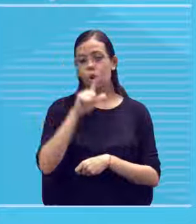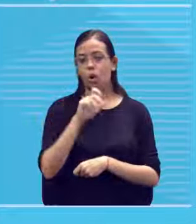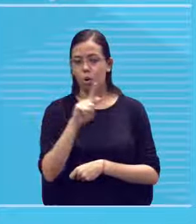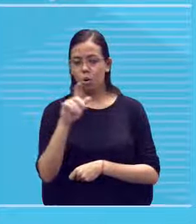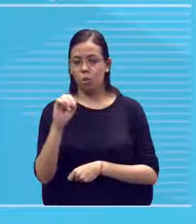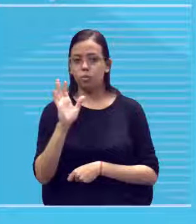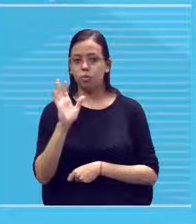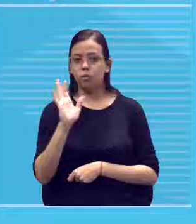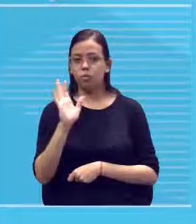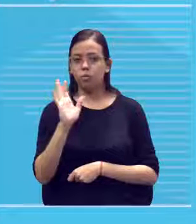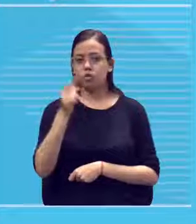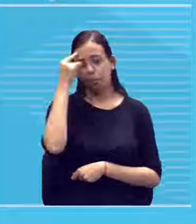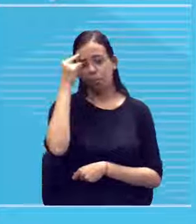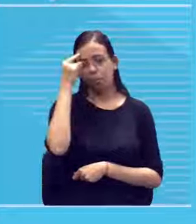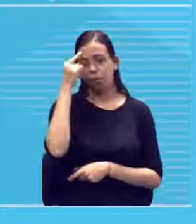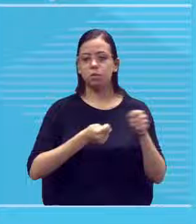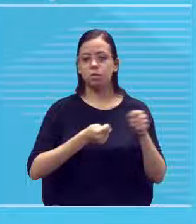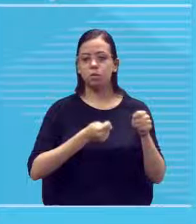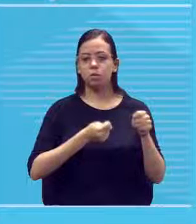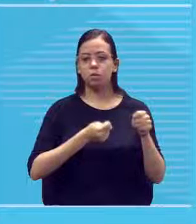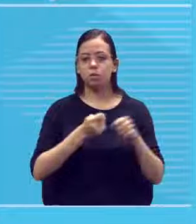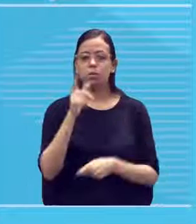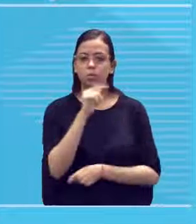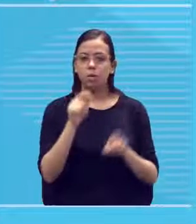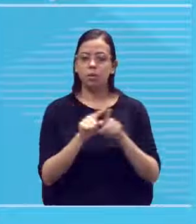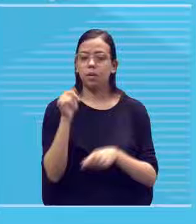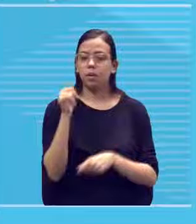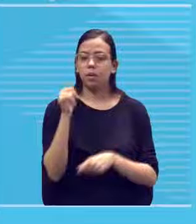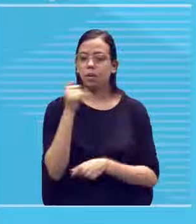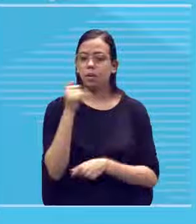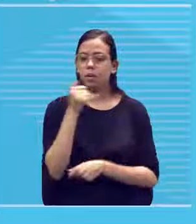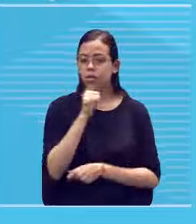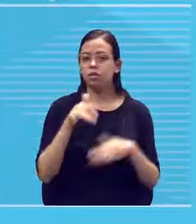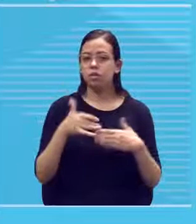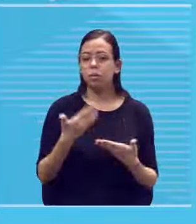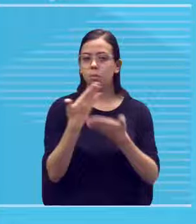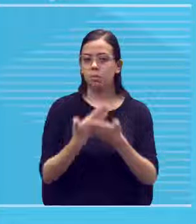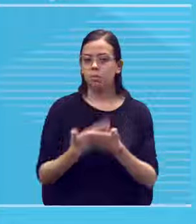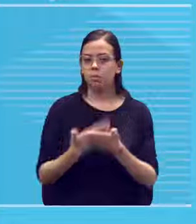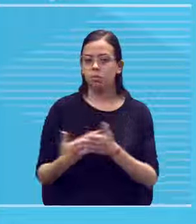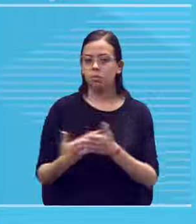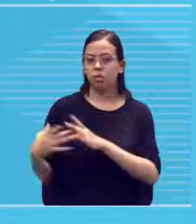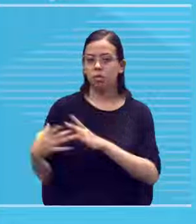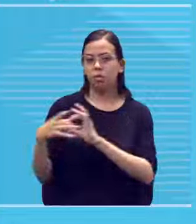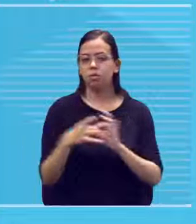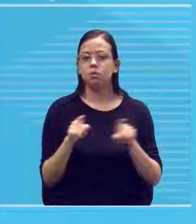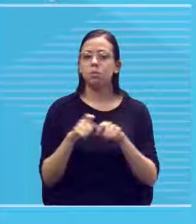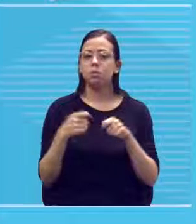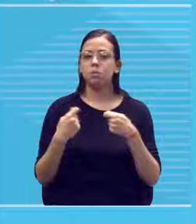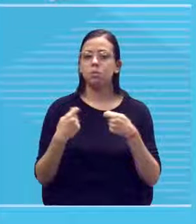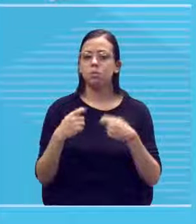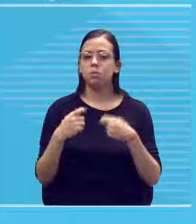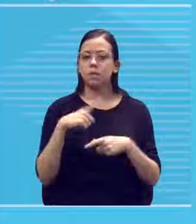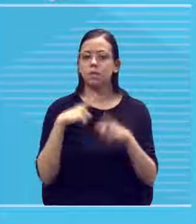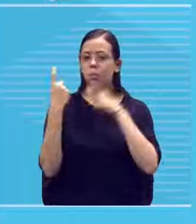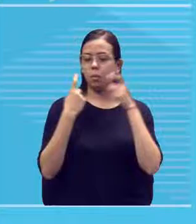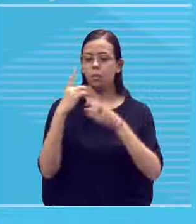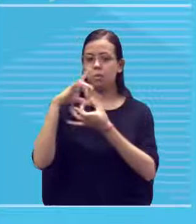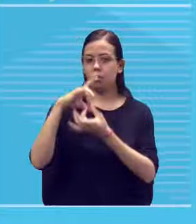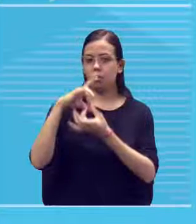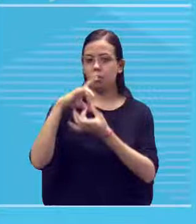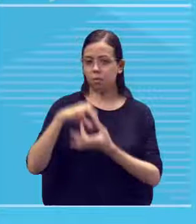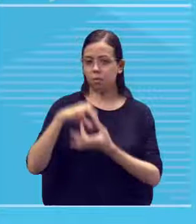água e energia veja que para você trabalhar coesão você também tem que se preocupar com a